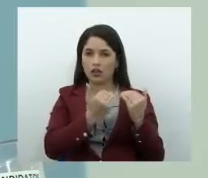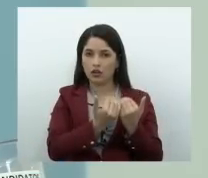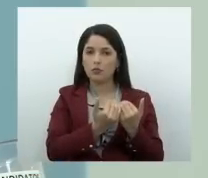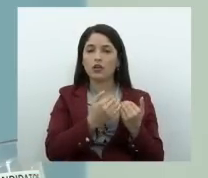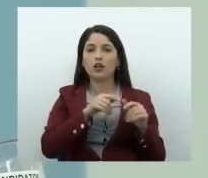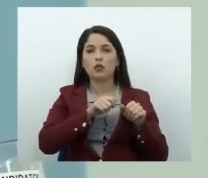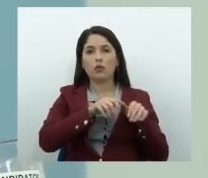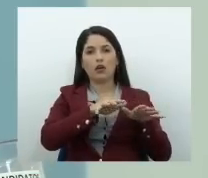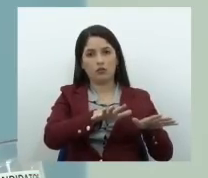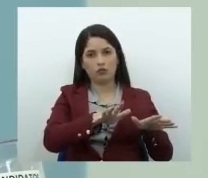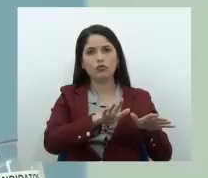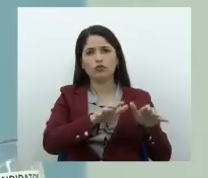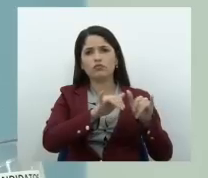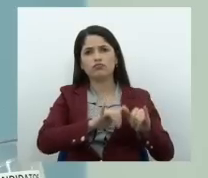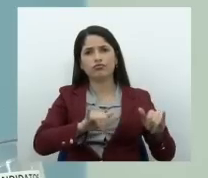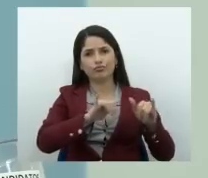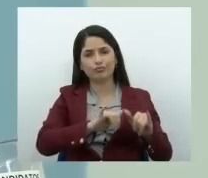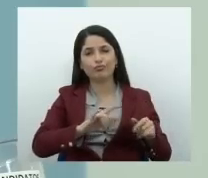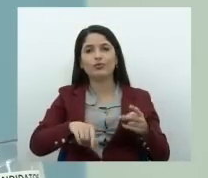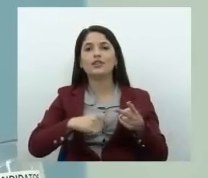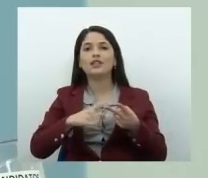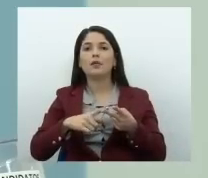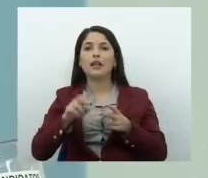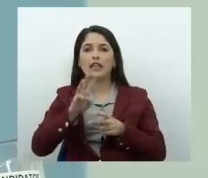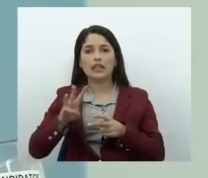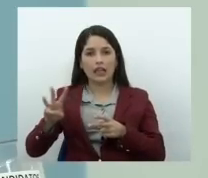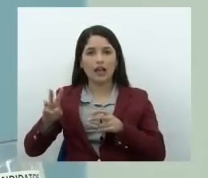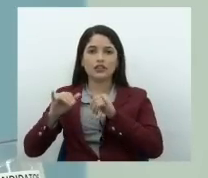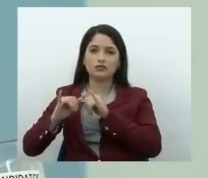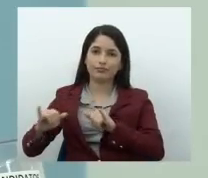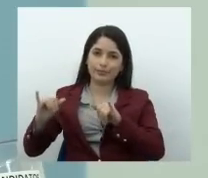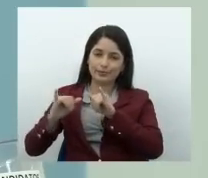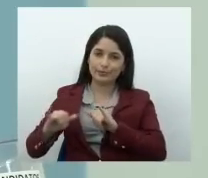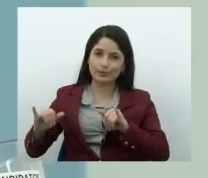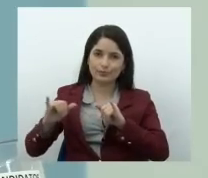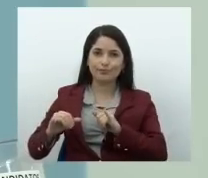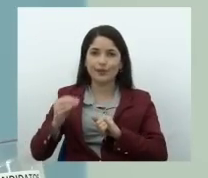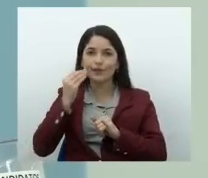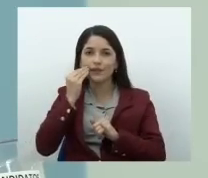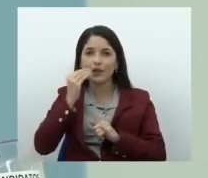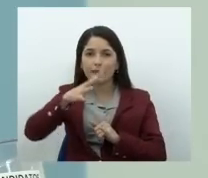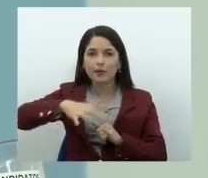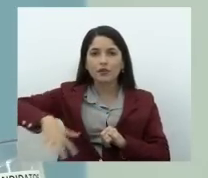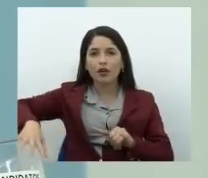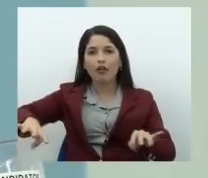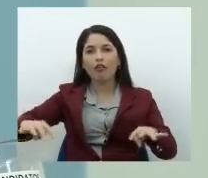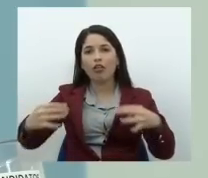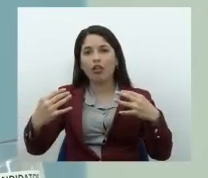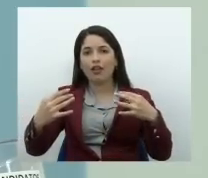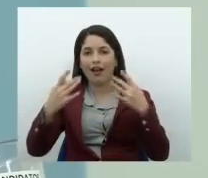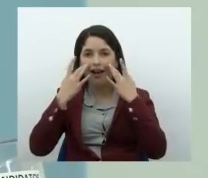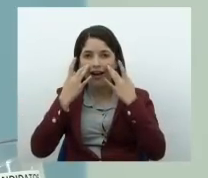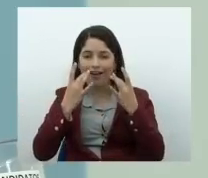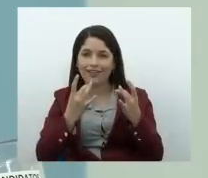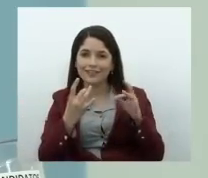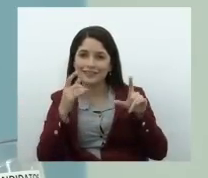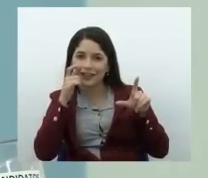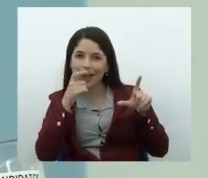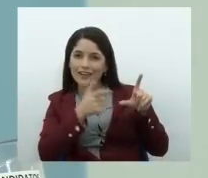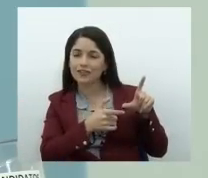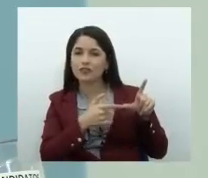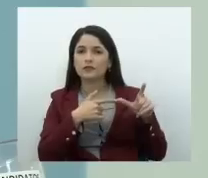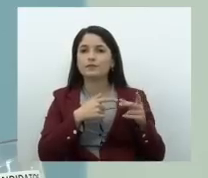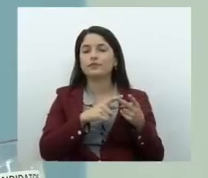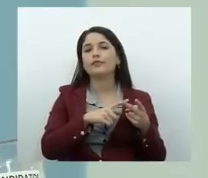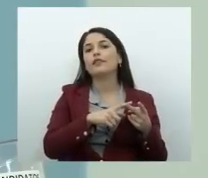retransmitem o nosso sinal para facilitar que a informação chegue ao maior número possível de pessoas. São a TV Guarulhos, Canal 3 da NET, os